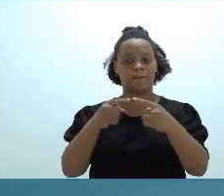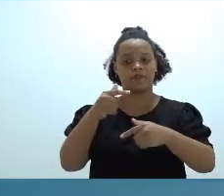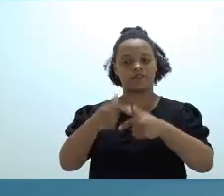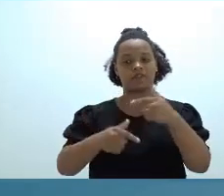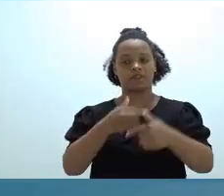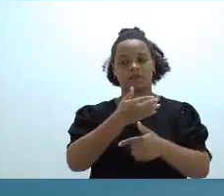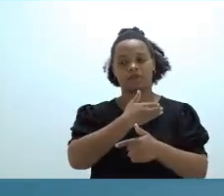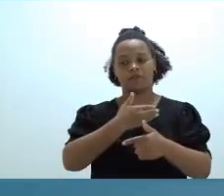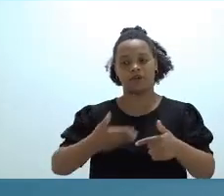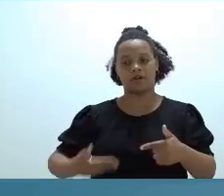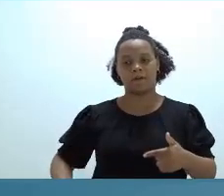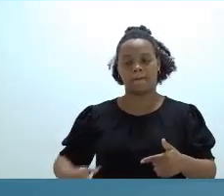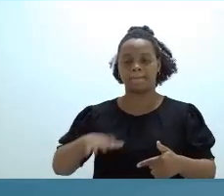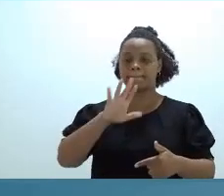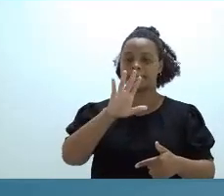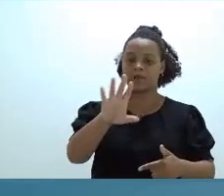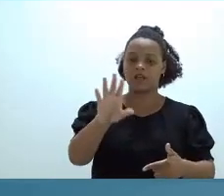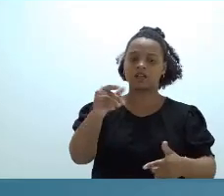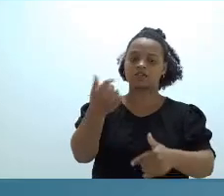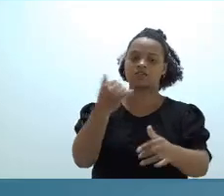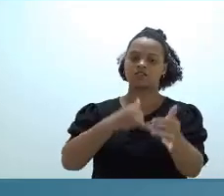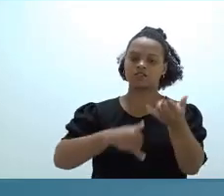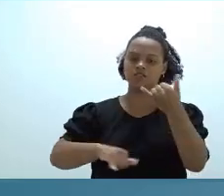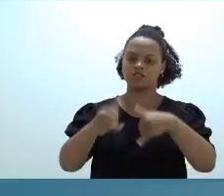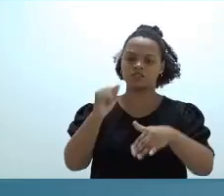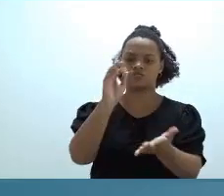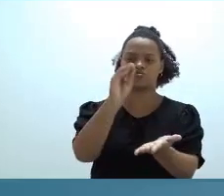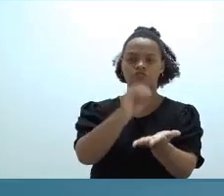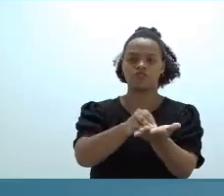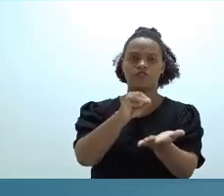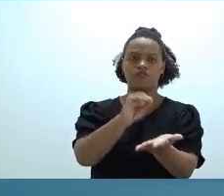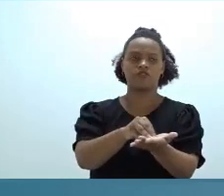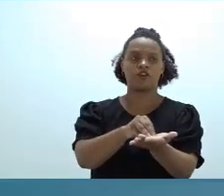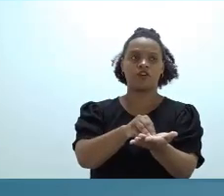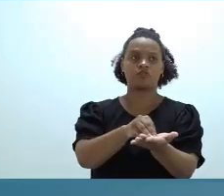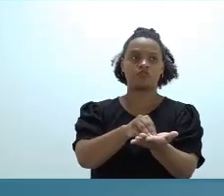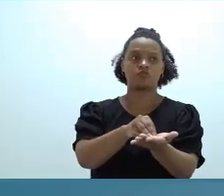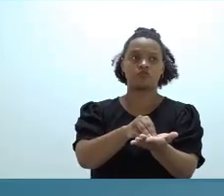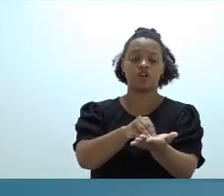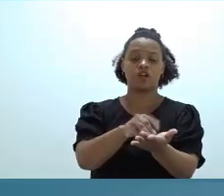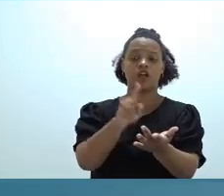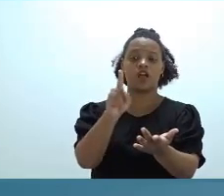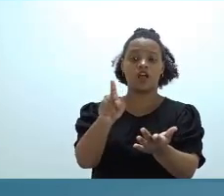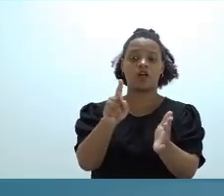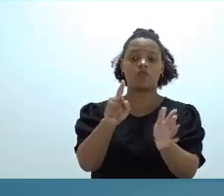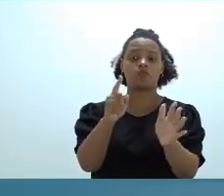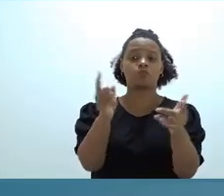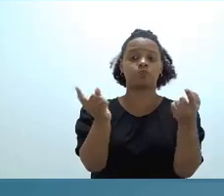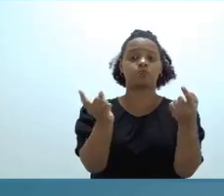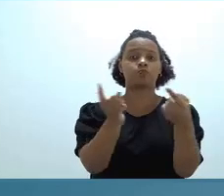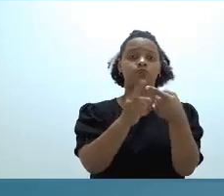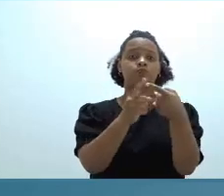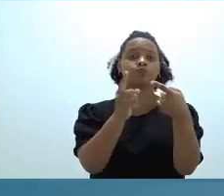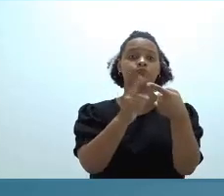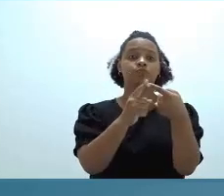Todavia, a queda de energia serve apenas